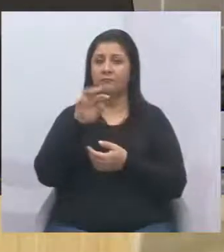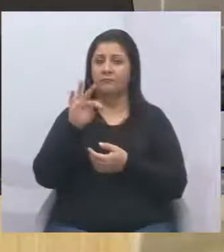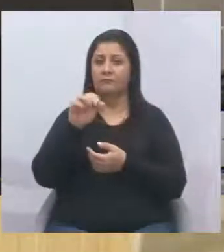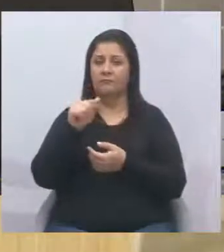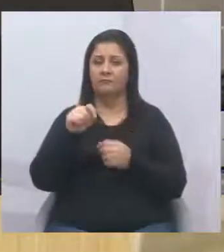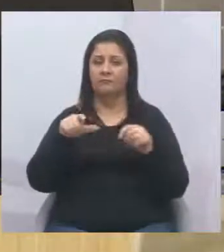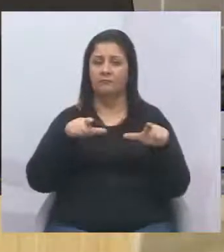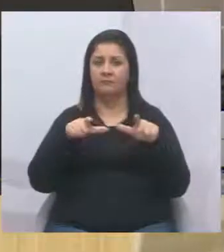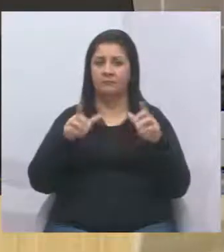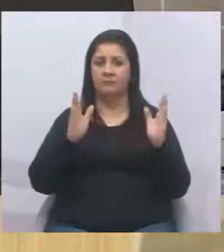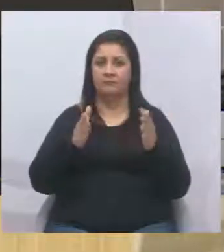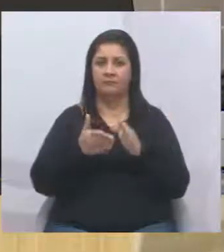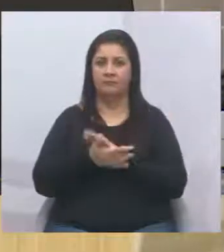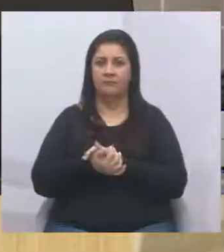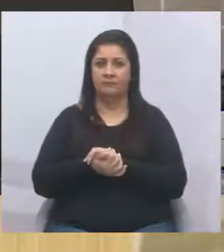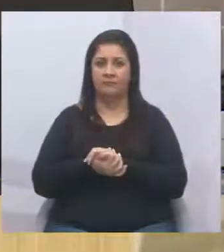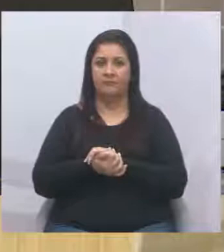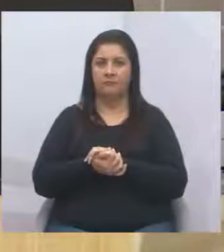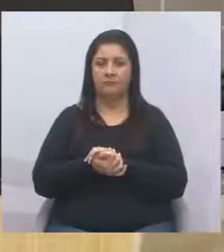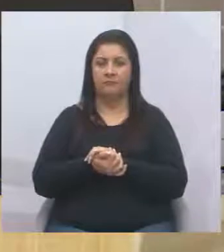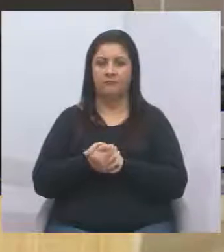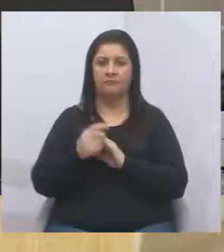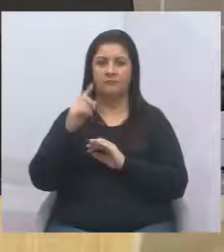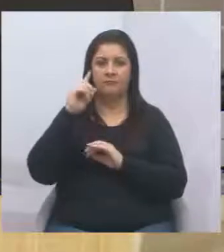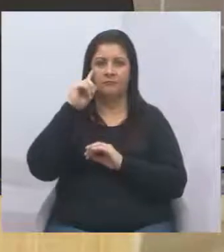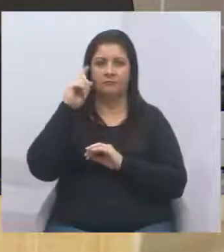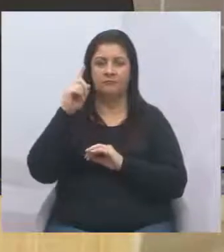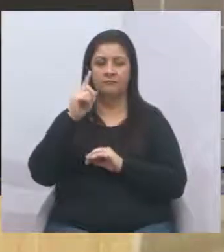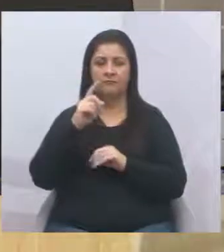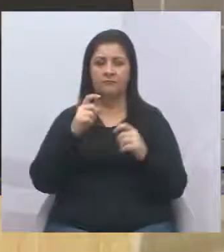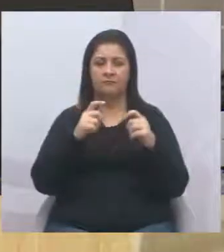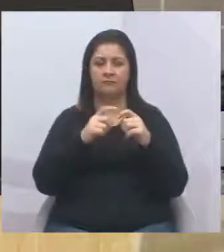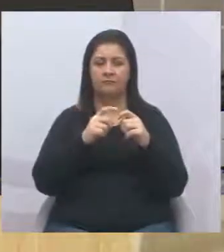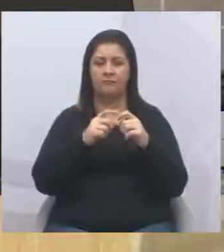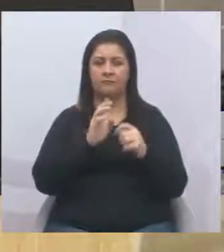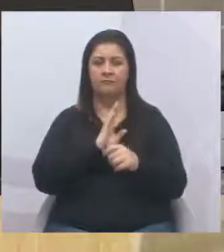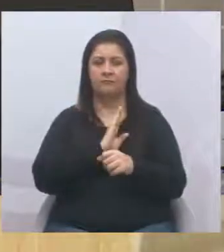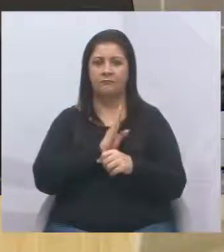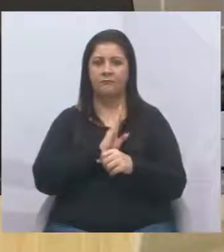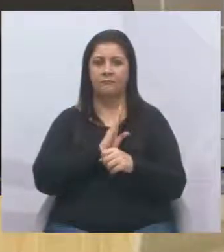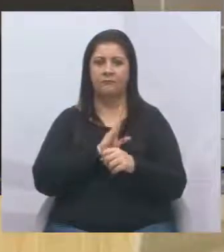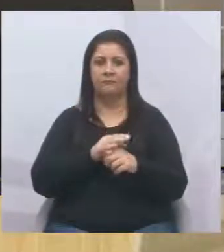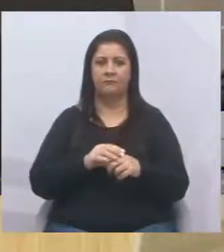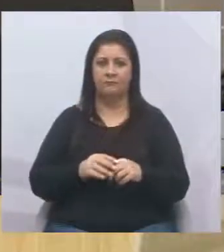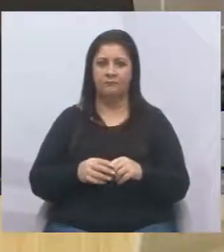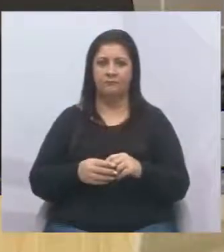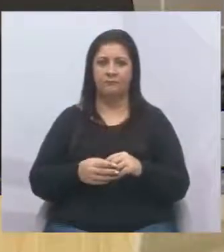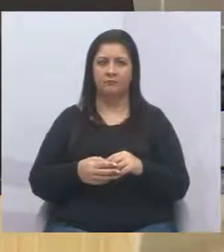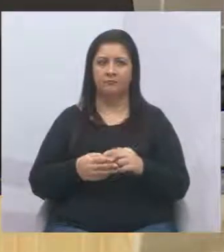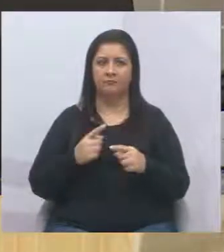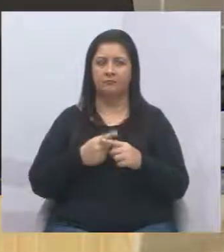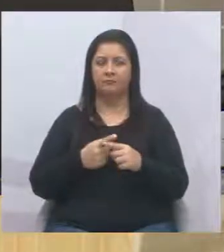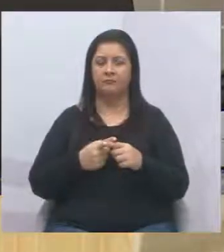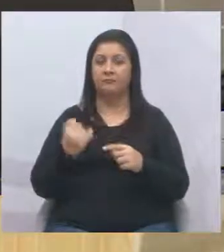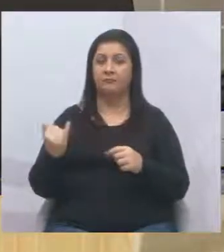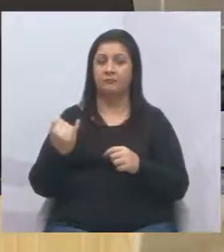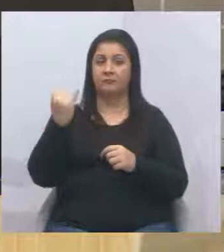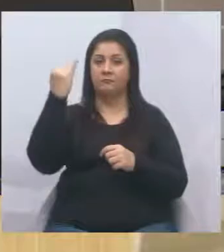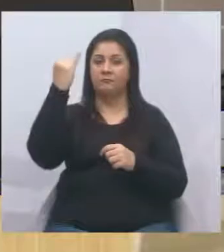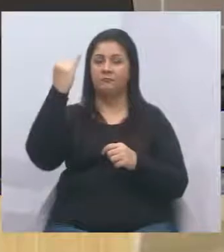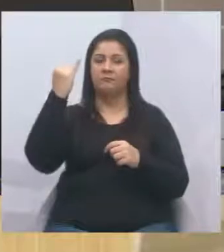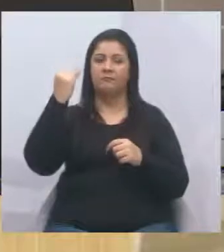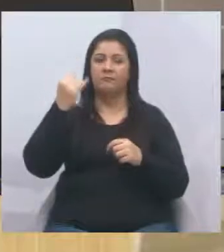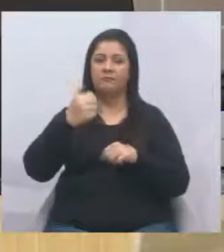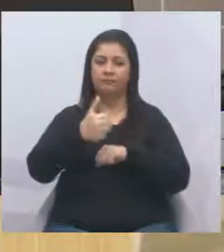dessa sessão o registro do transcurso do dia do cardiologista, 15 de agosto. Diante da grande importância dessa data,